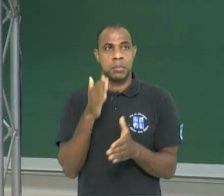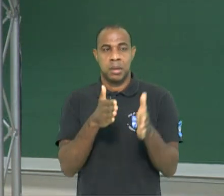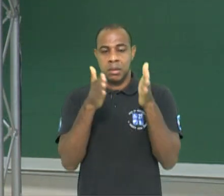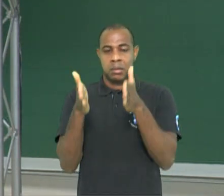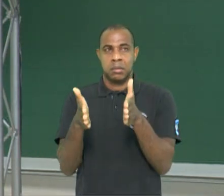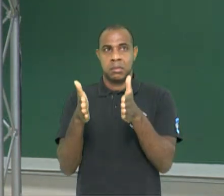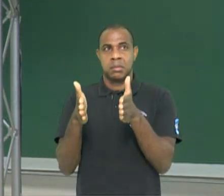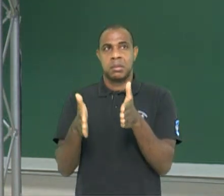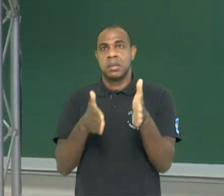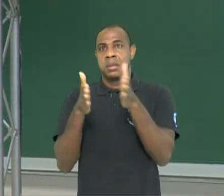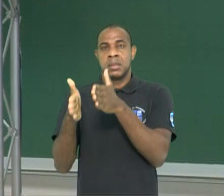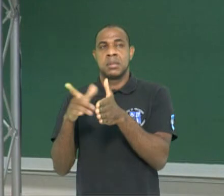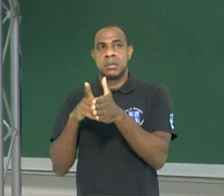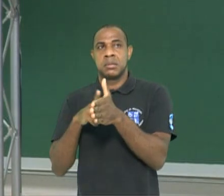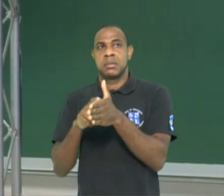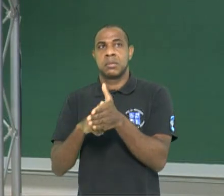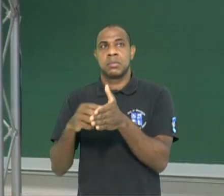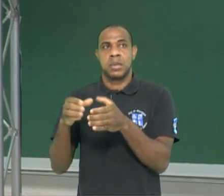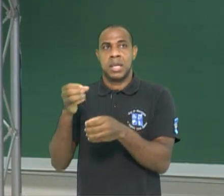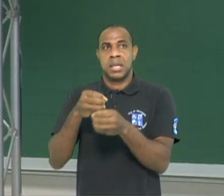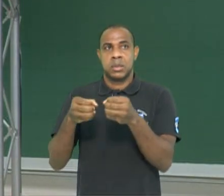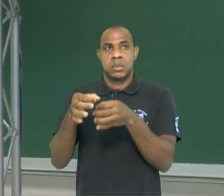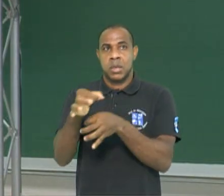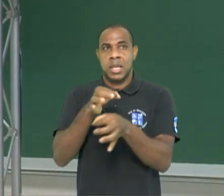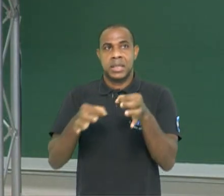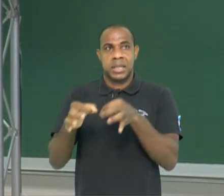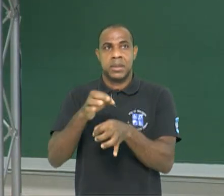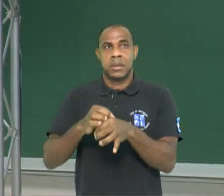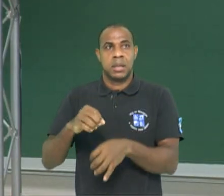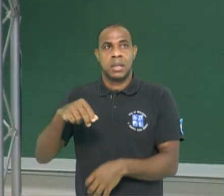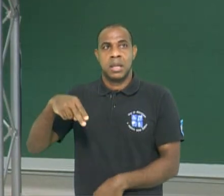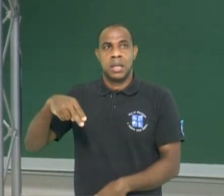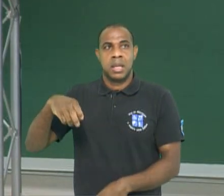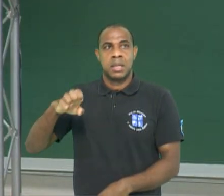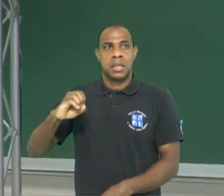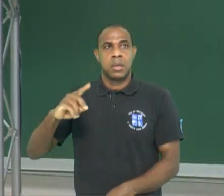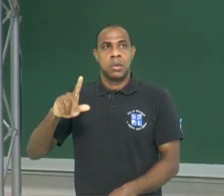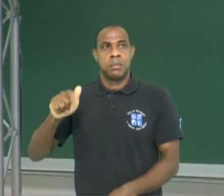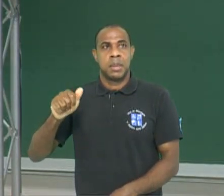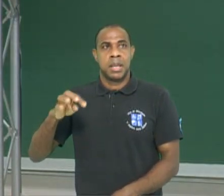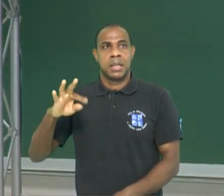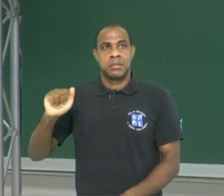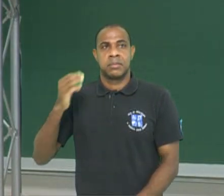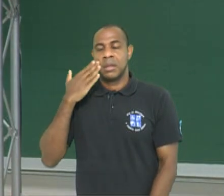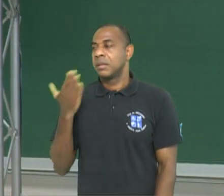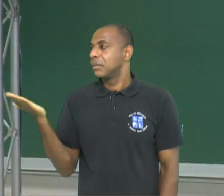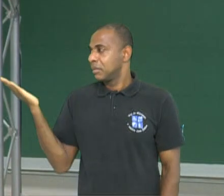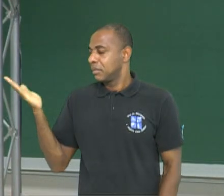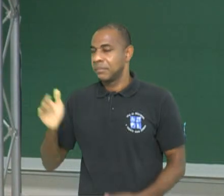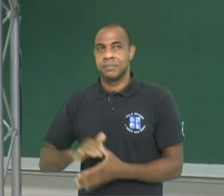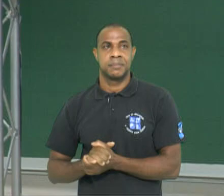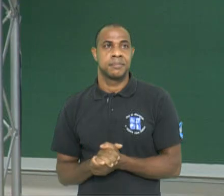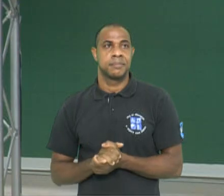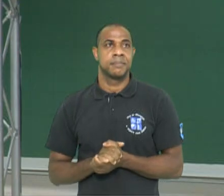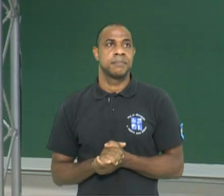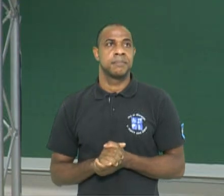com as células neoplásicas se proliferando, altera também as quantidades das demais células